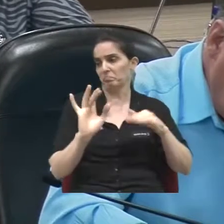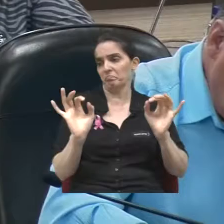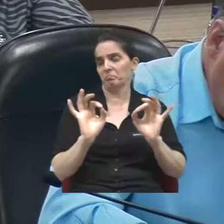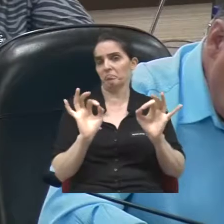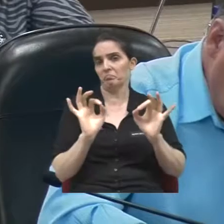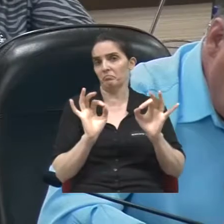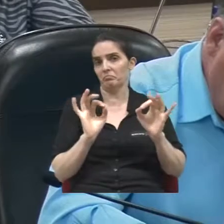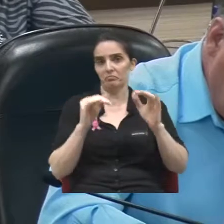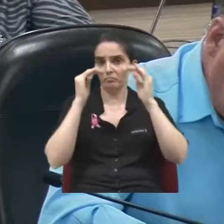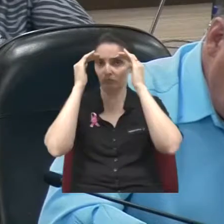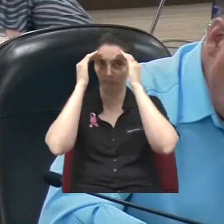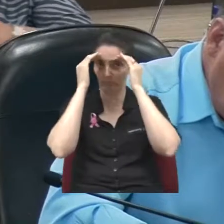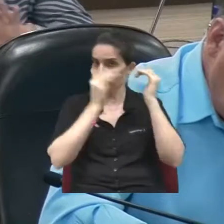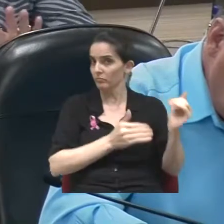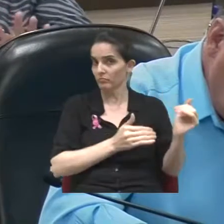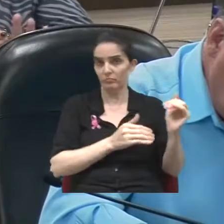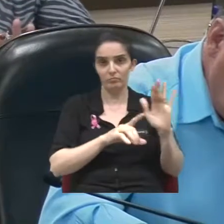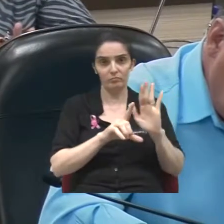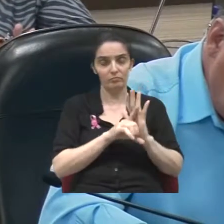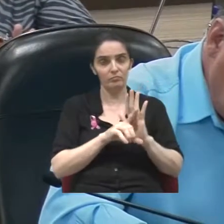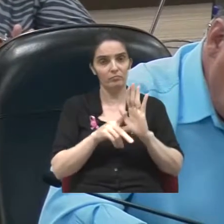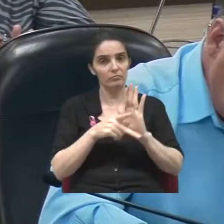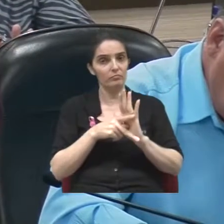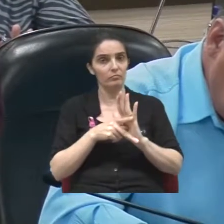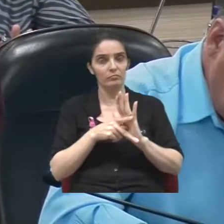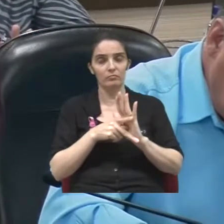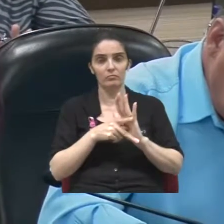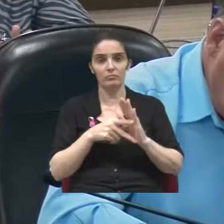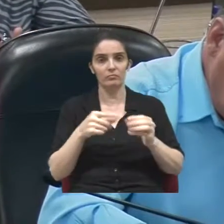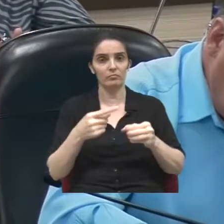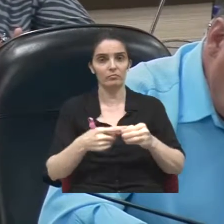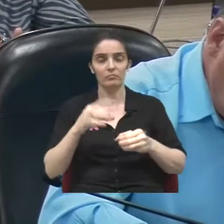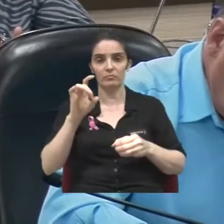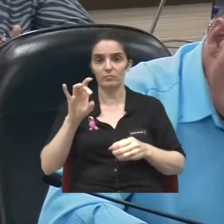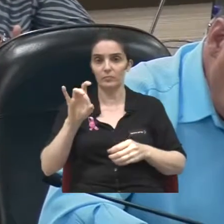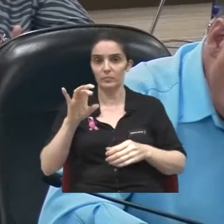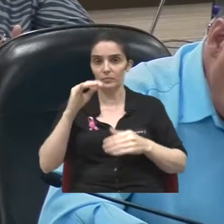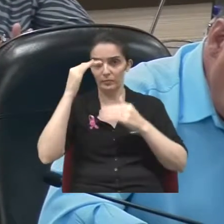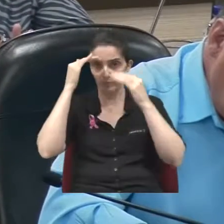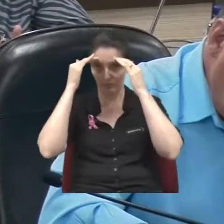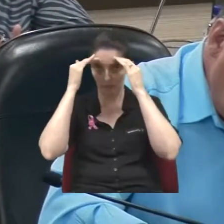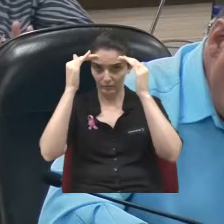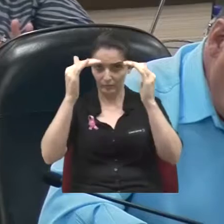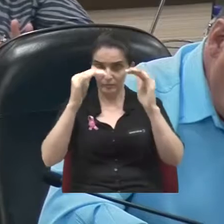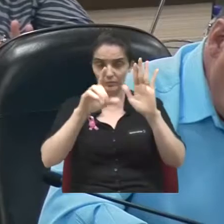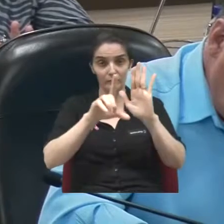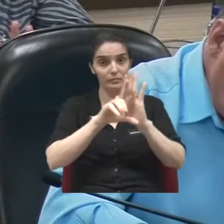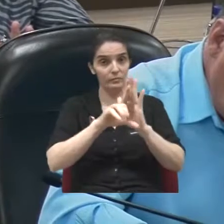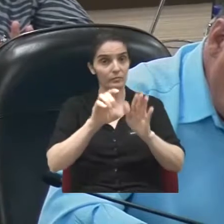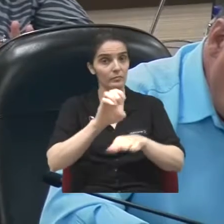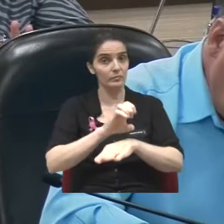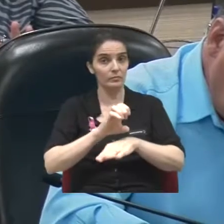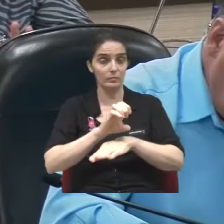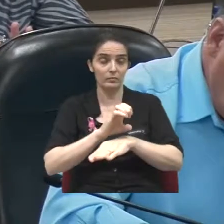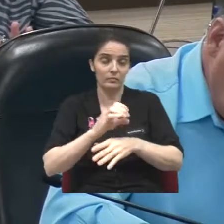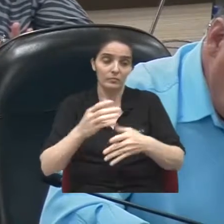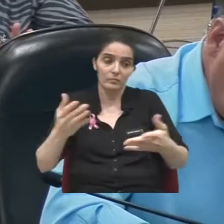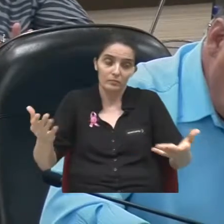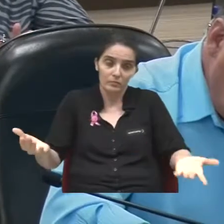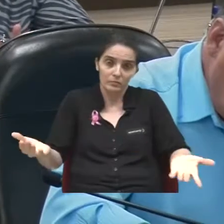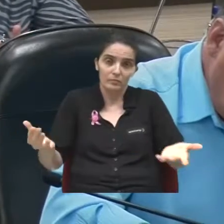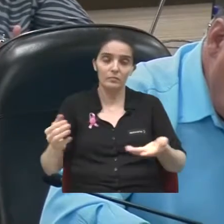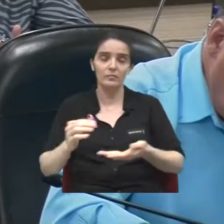lei municipal, somente à lei estadual. Eu não sei que tipo de concessionário eles são, se eles